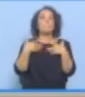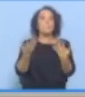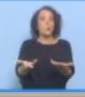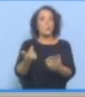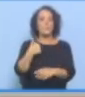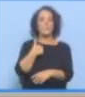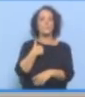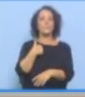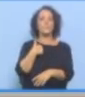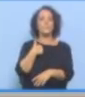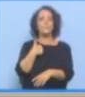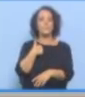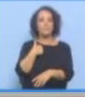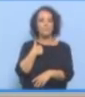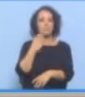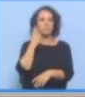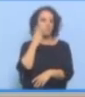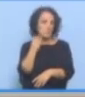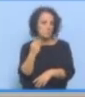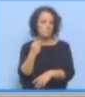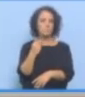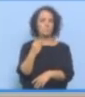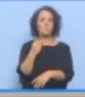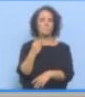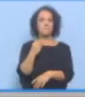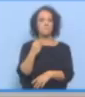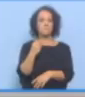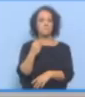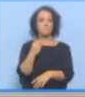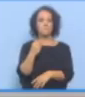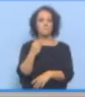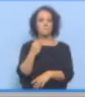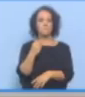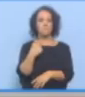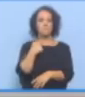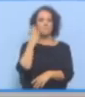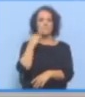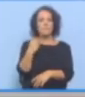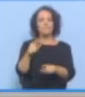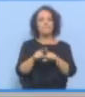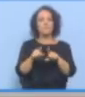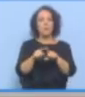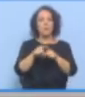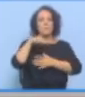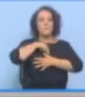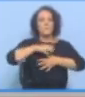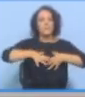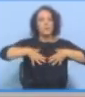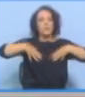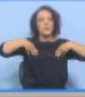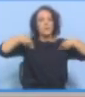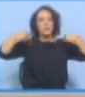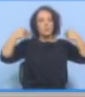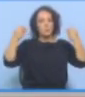que aqui estamos num espírito e numa espiritualidade que